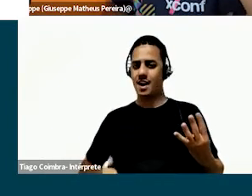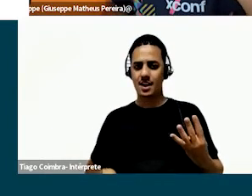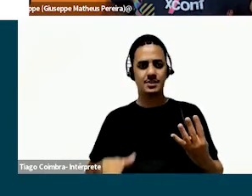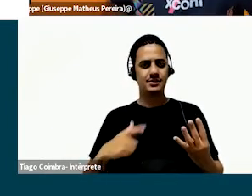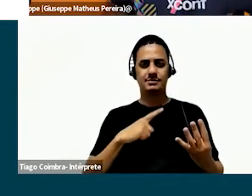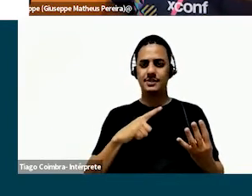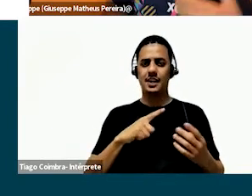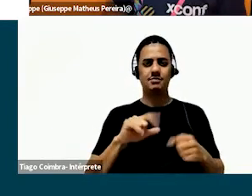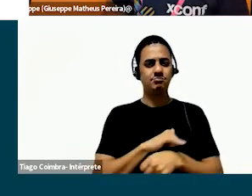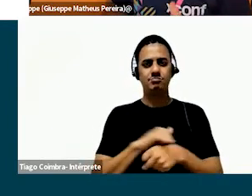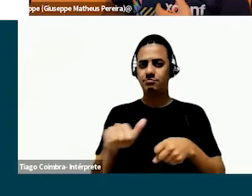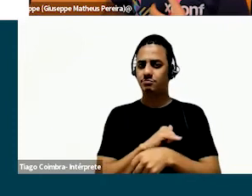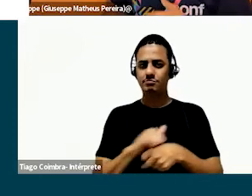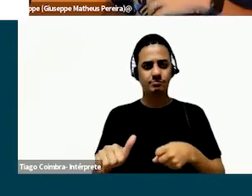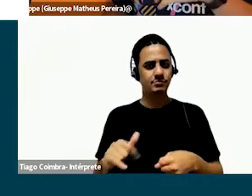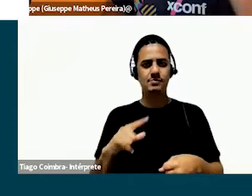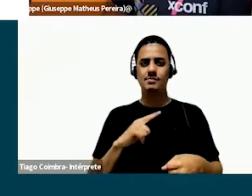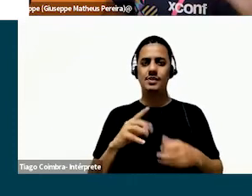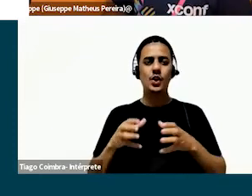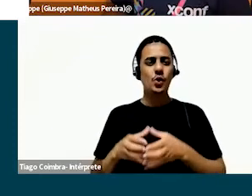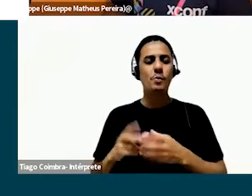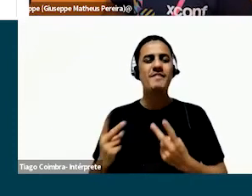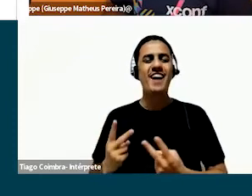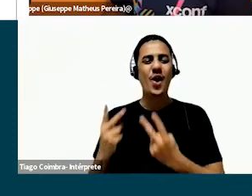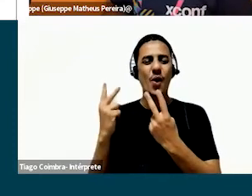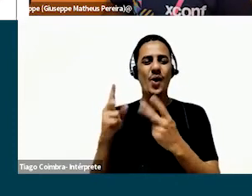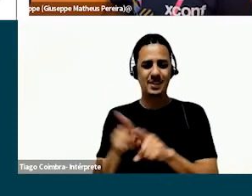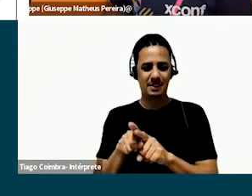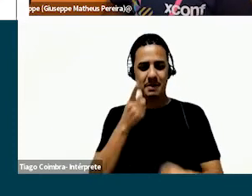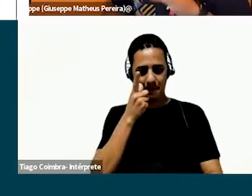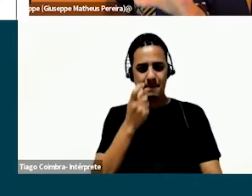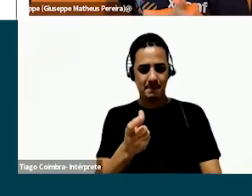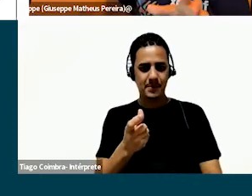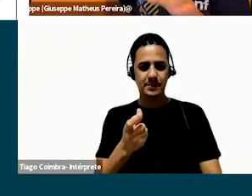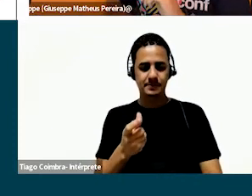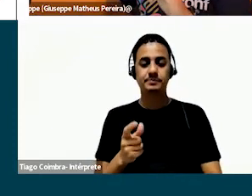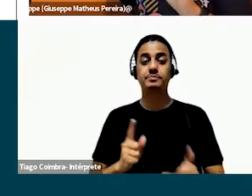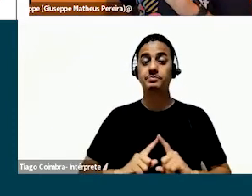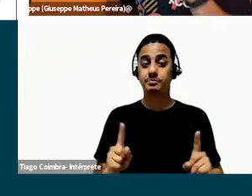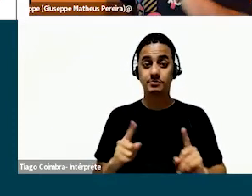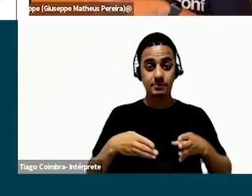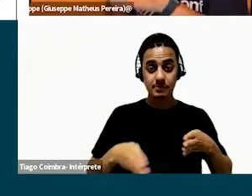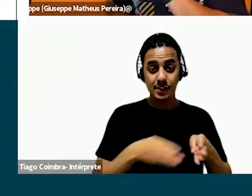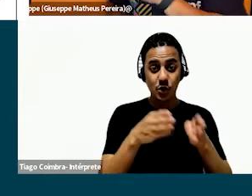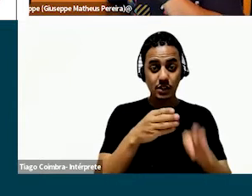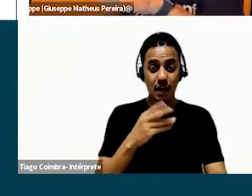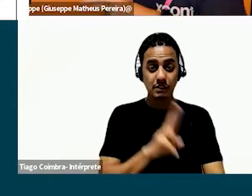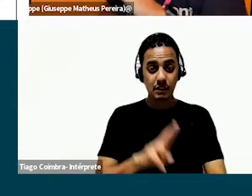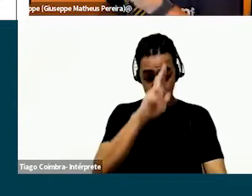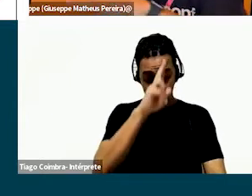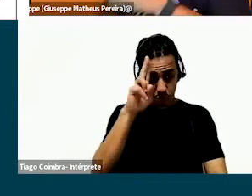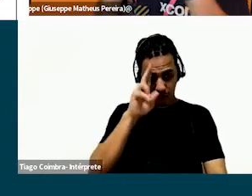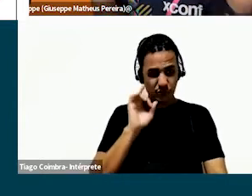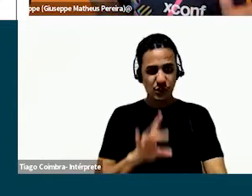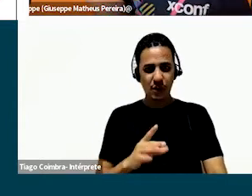bonito que o outro, vários jeitos, né, tem cadeia de valor que é muito parecida, mas, de novo, a jornada de usuário por si só,